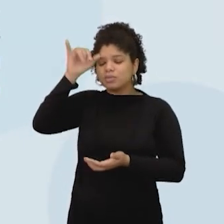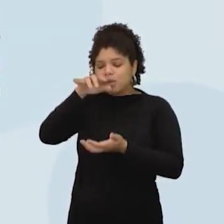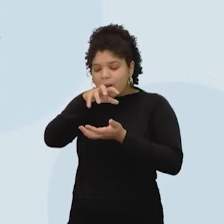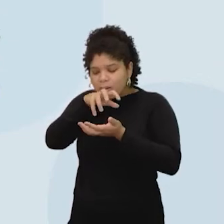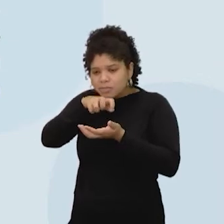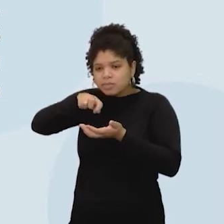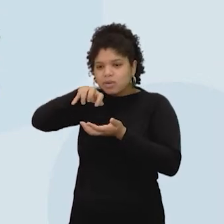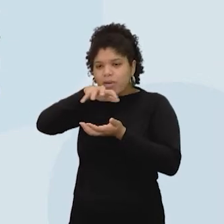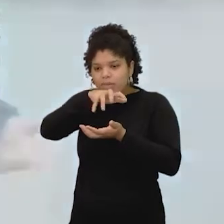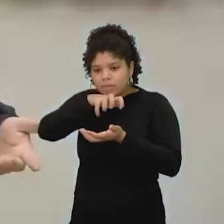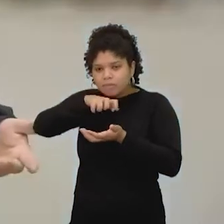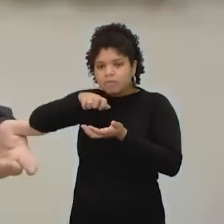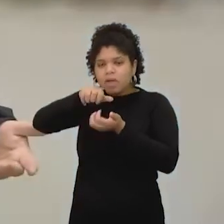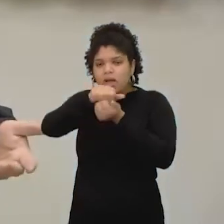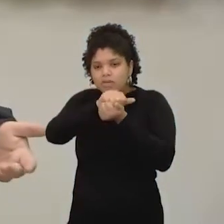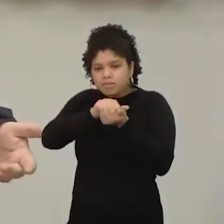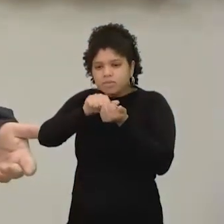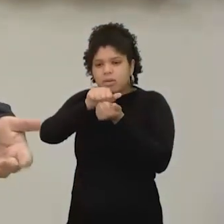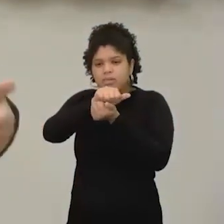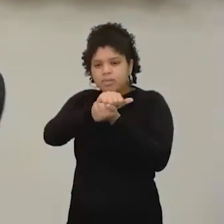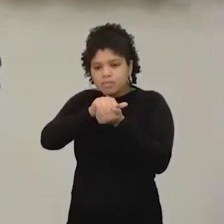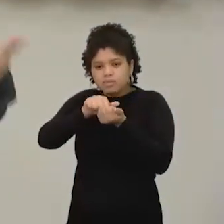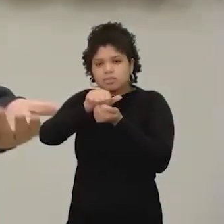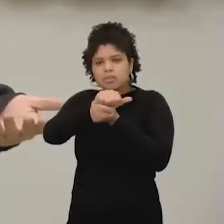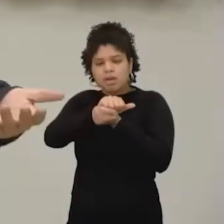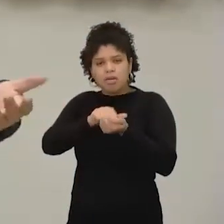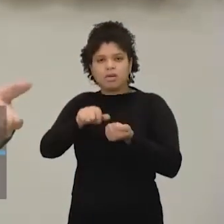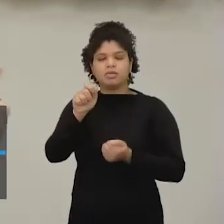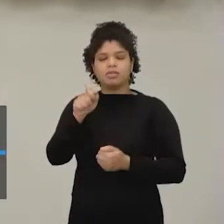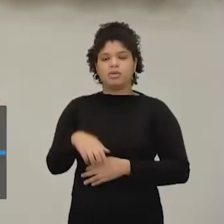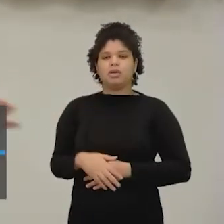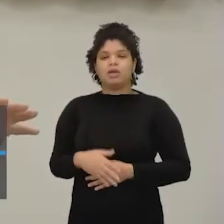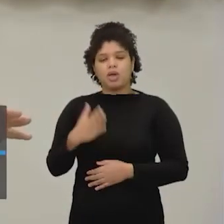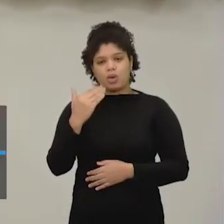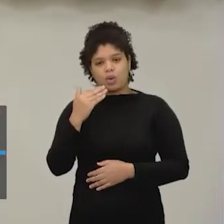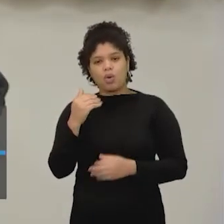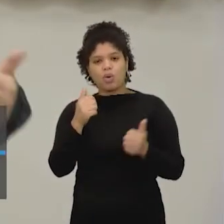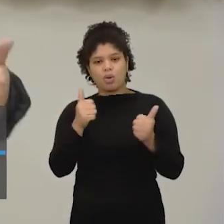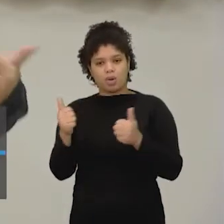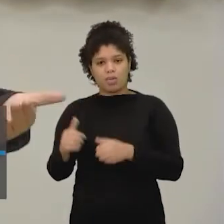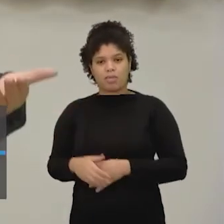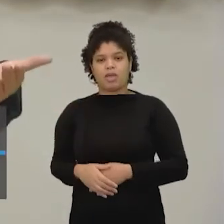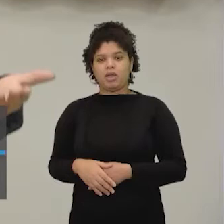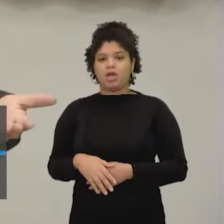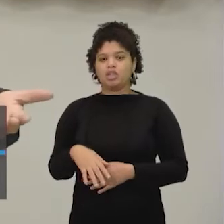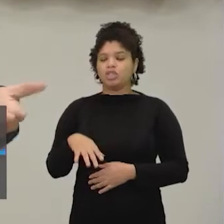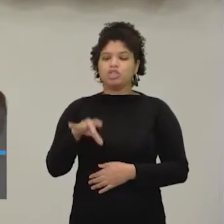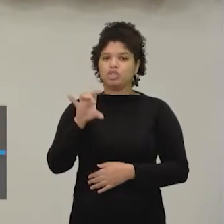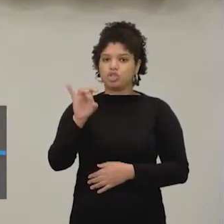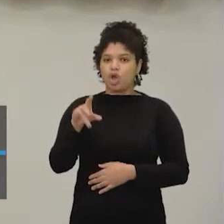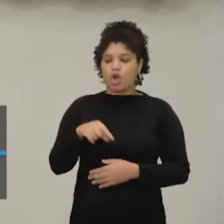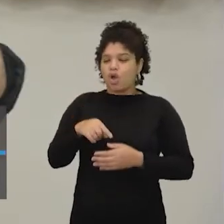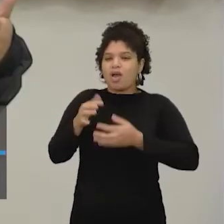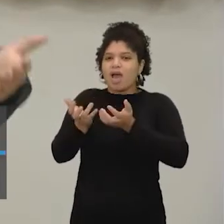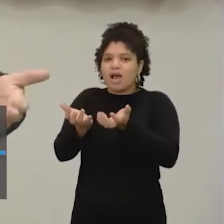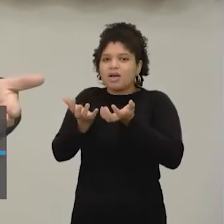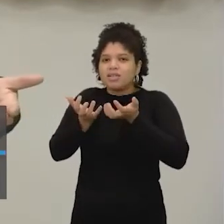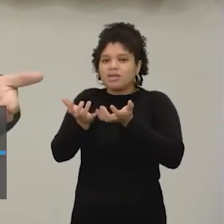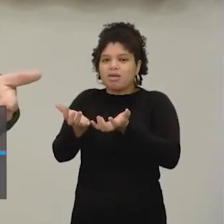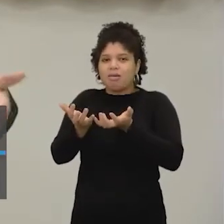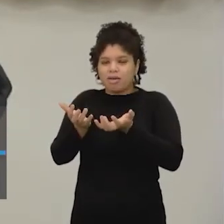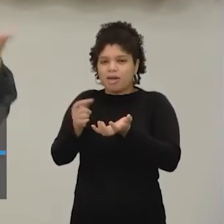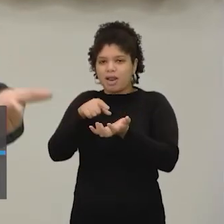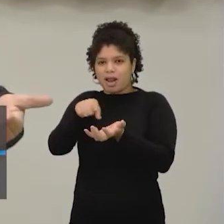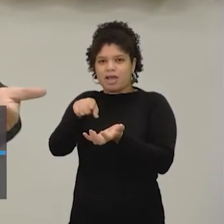gado também é utilizado o sal como alimento. Então, para eles lá, eles não comem só a grama ou só onde eles